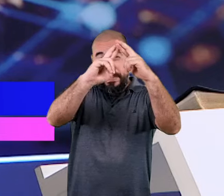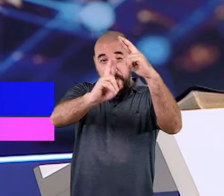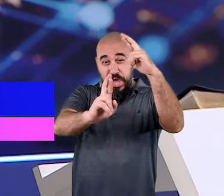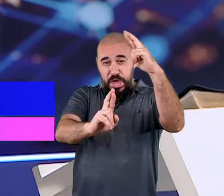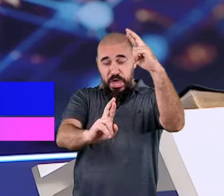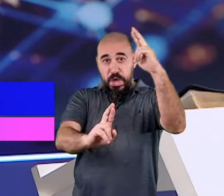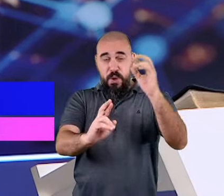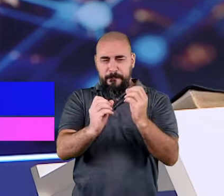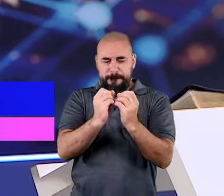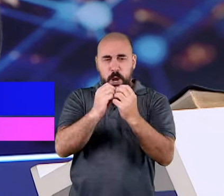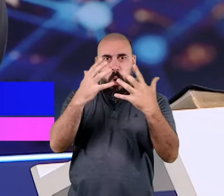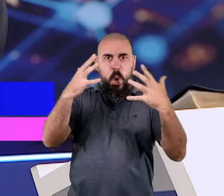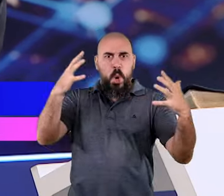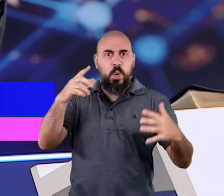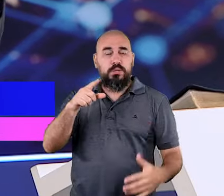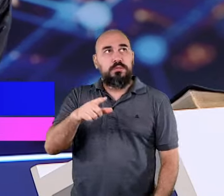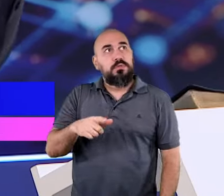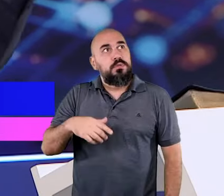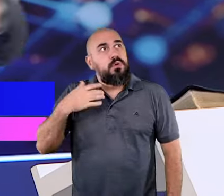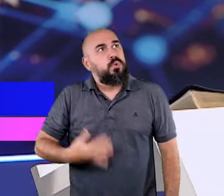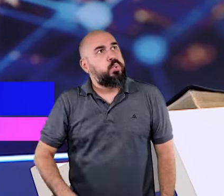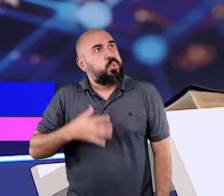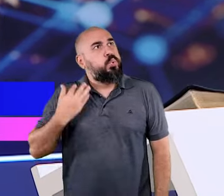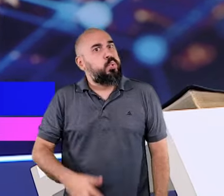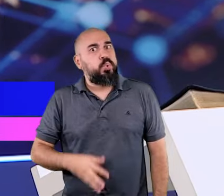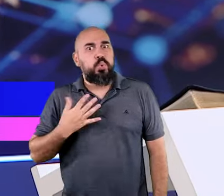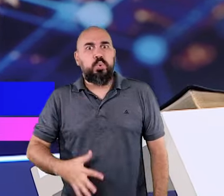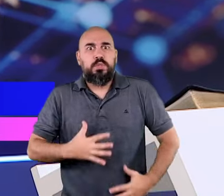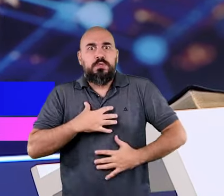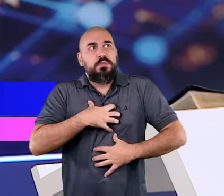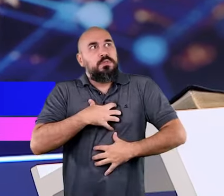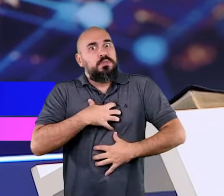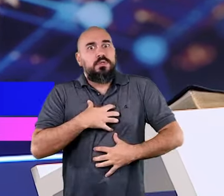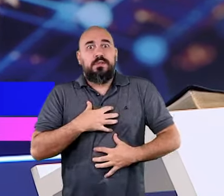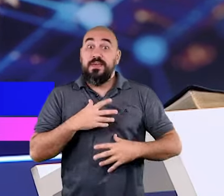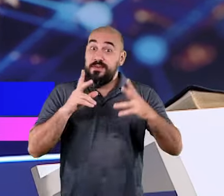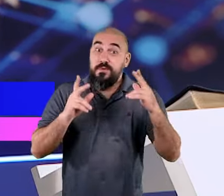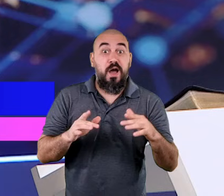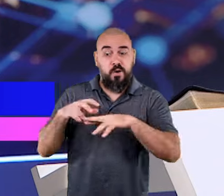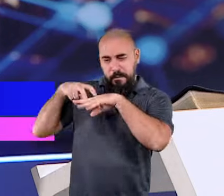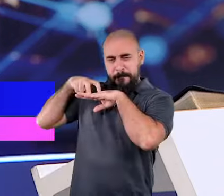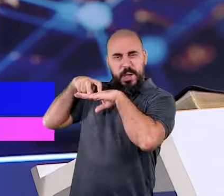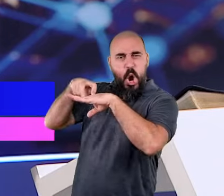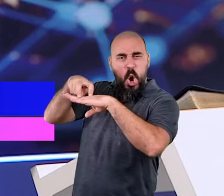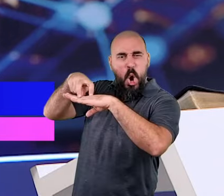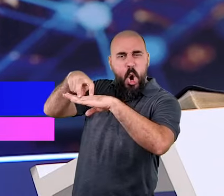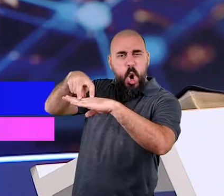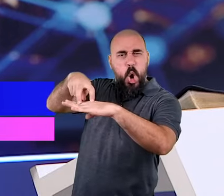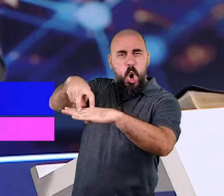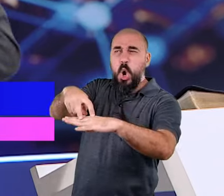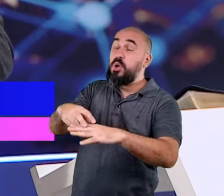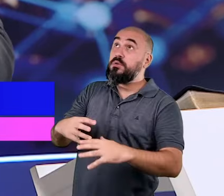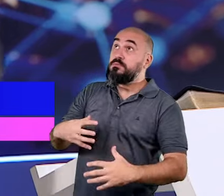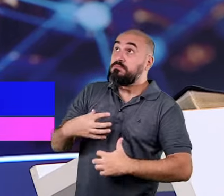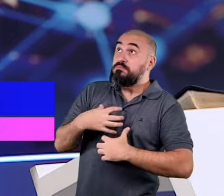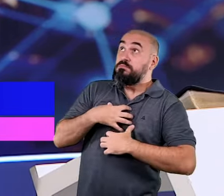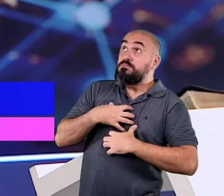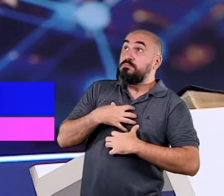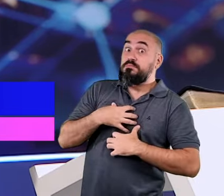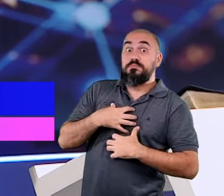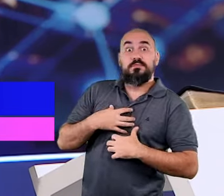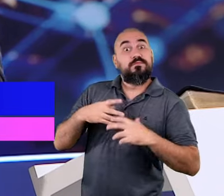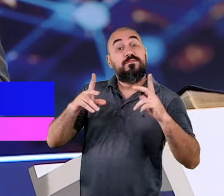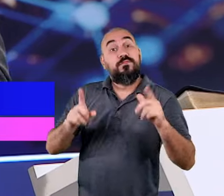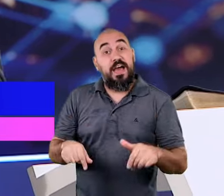não será em diferentes tempos para as pessoas, mas ela será imediata, será